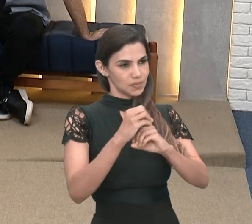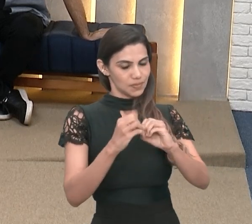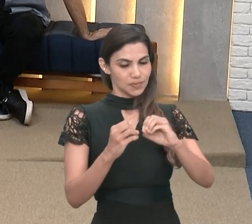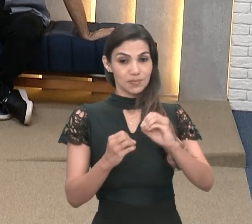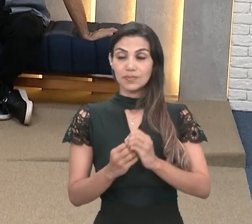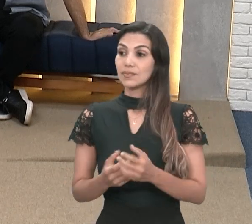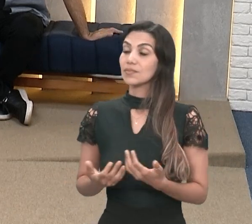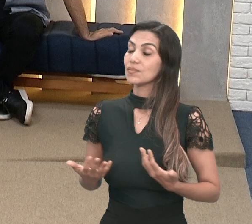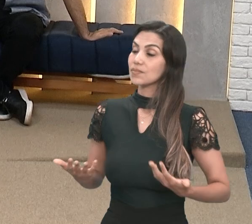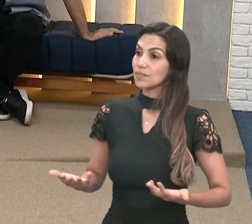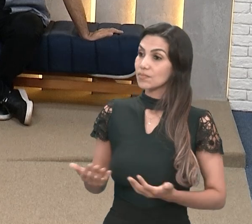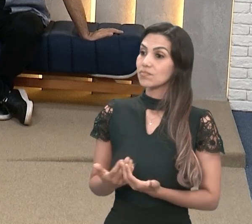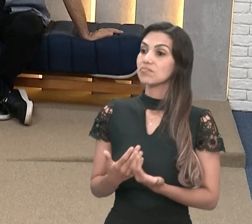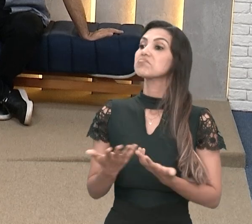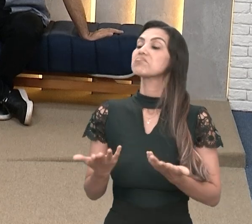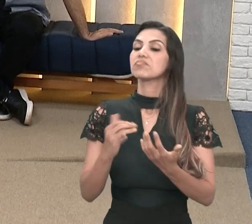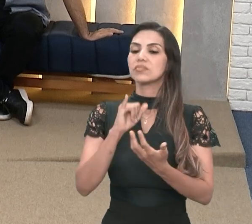bem.